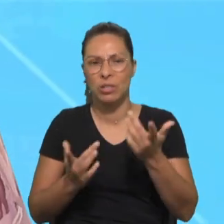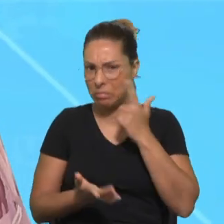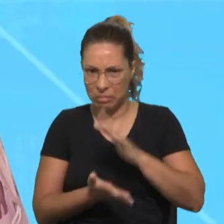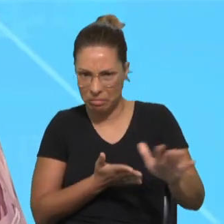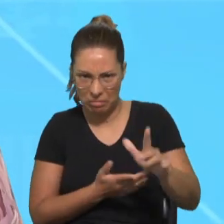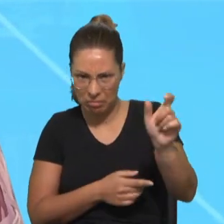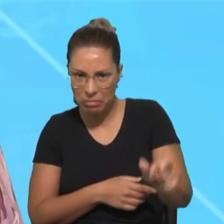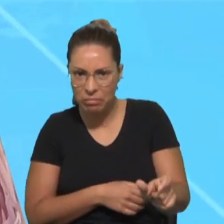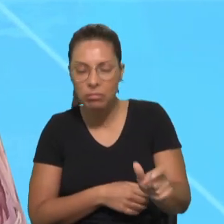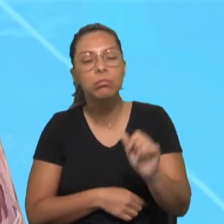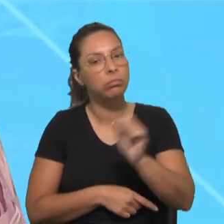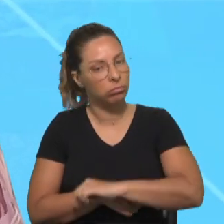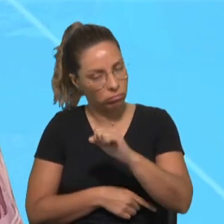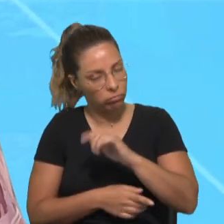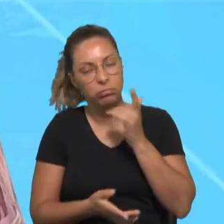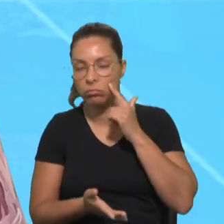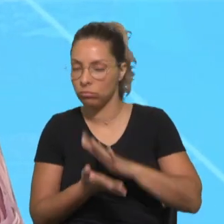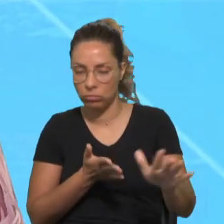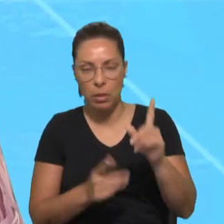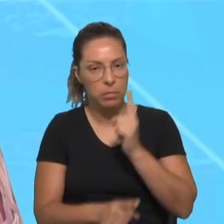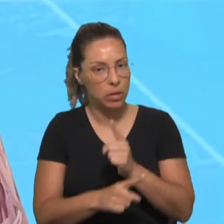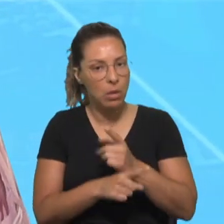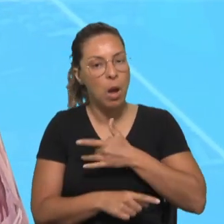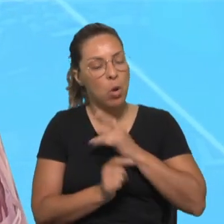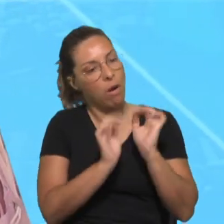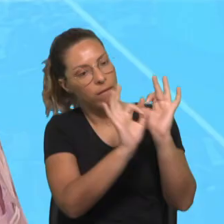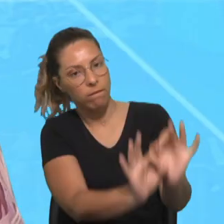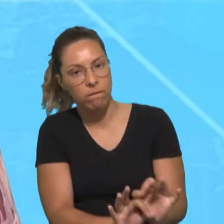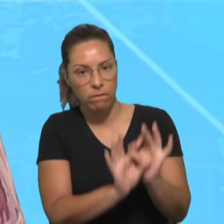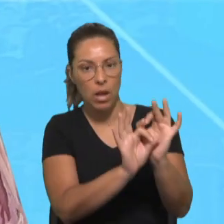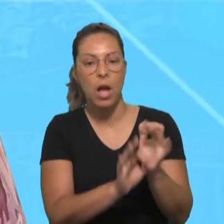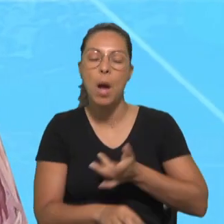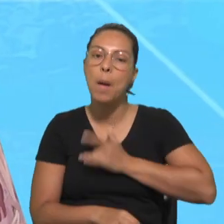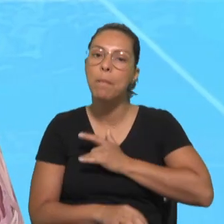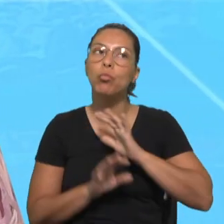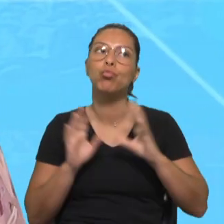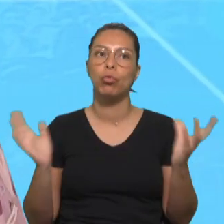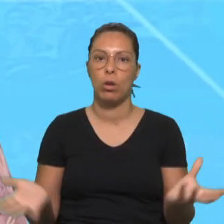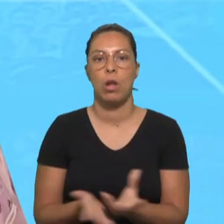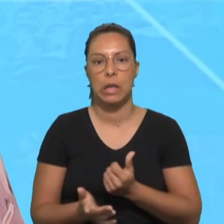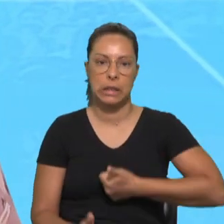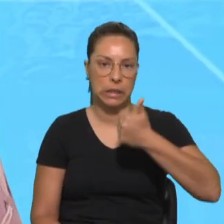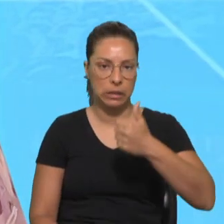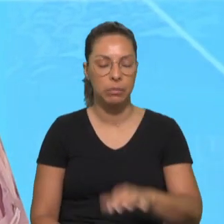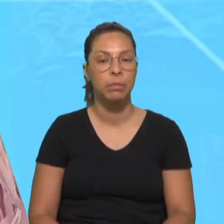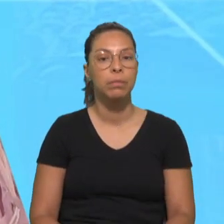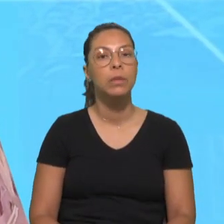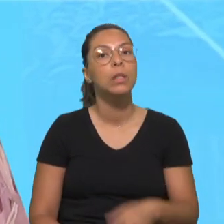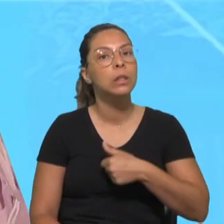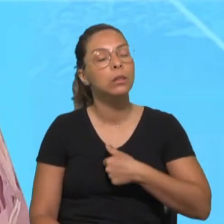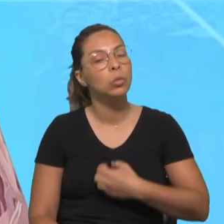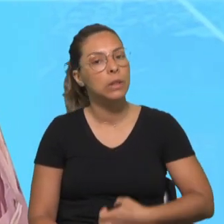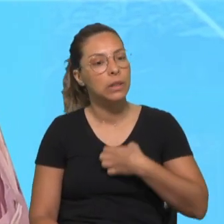estranhos. Sem dúvida que este amor de que Jesus nos deixou em mandamento é um amor universal. E esta é uma das grandes linhas que eu